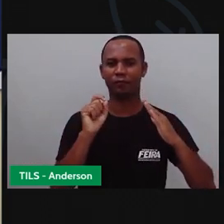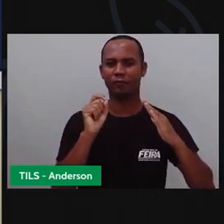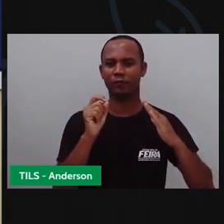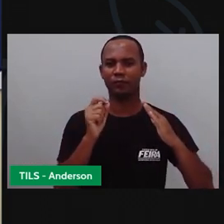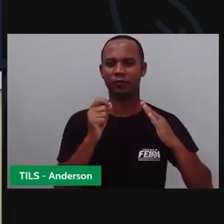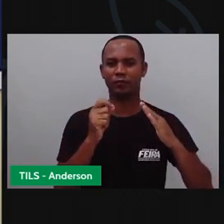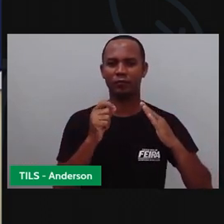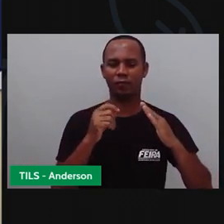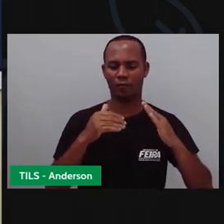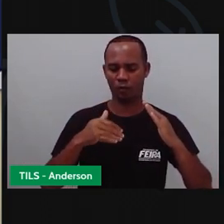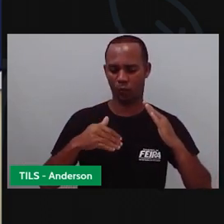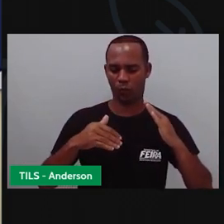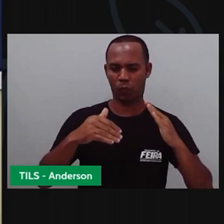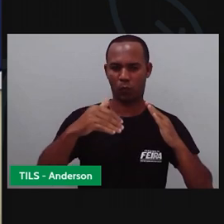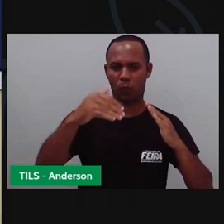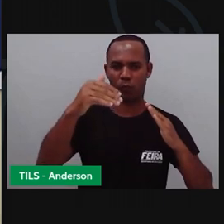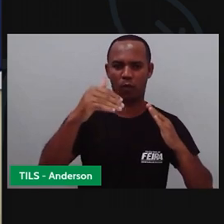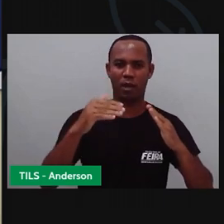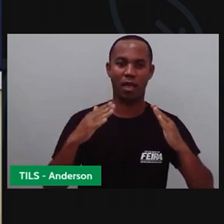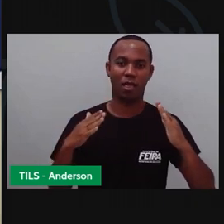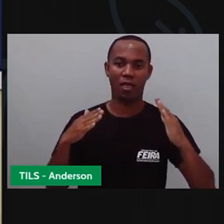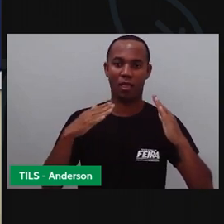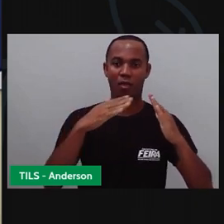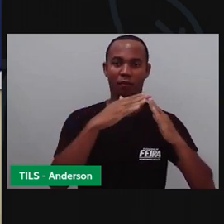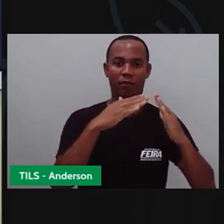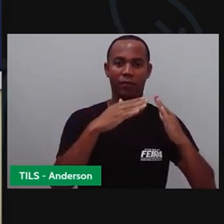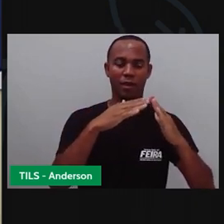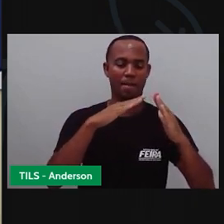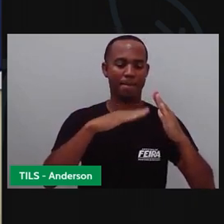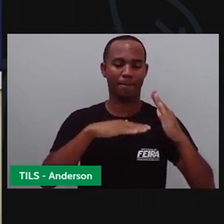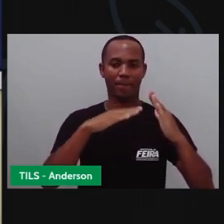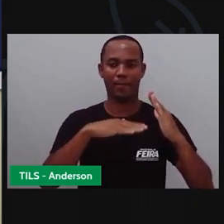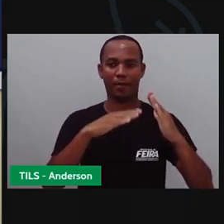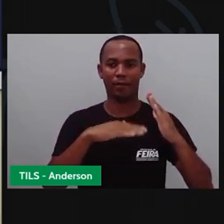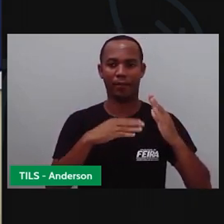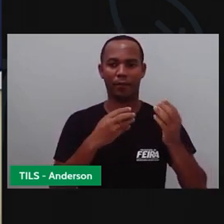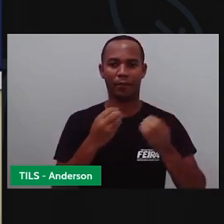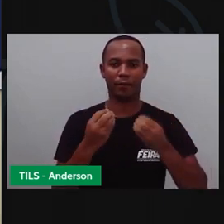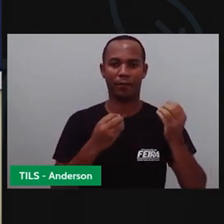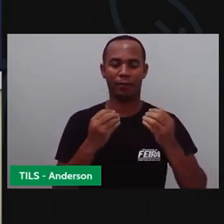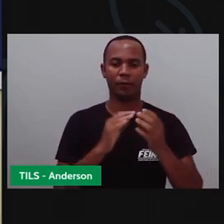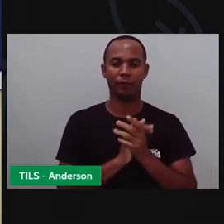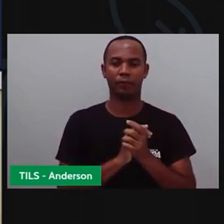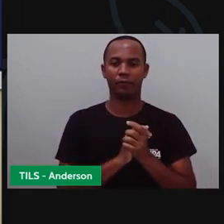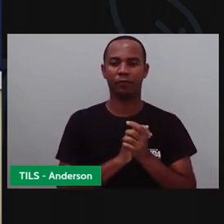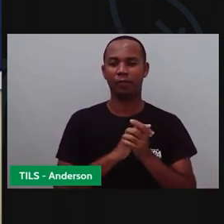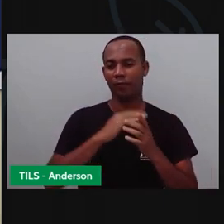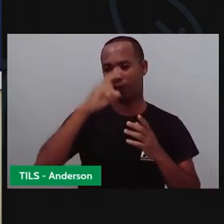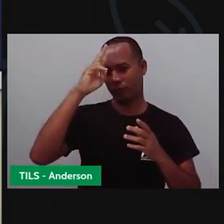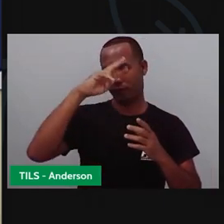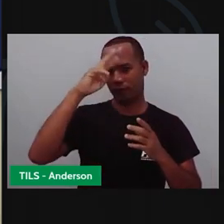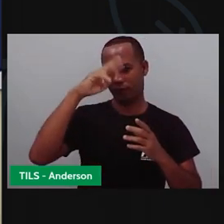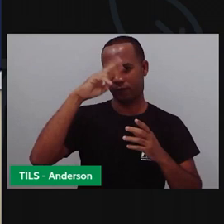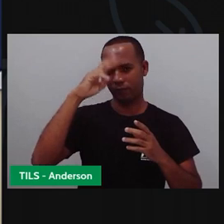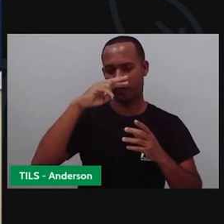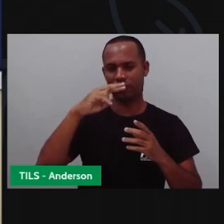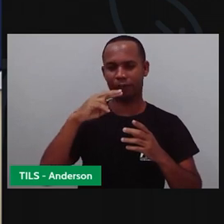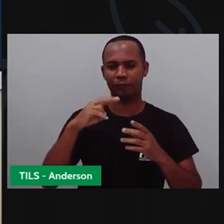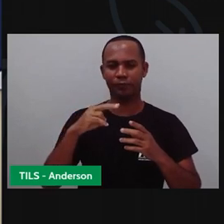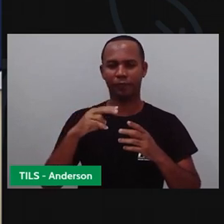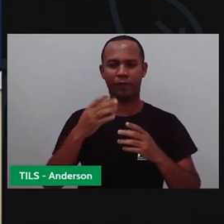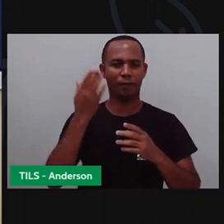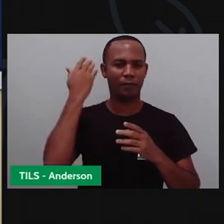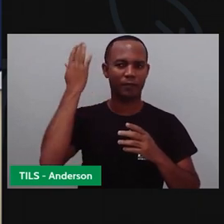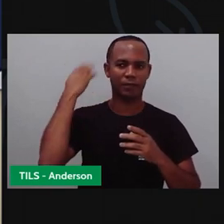vai o que subindo até chegar ao topo onde ela é menor né nesse caso aqui e a pira ruim amanhã quando a gente falou sobre o Egito